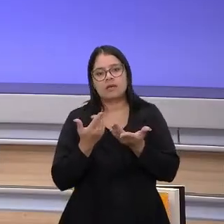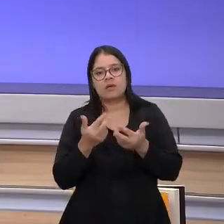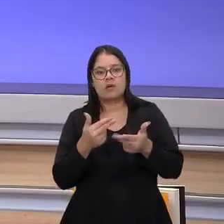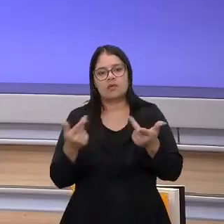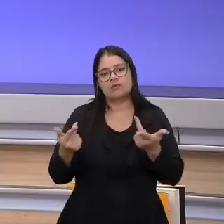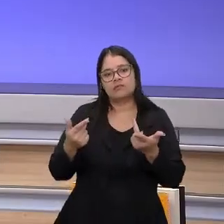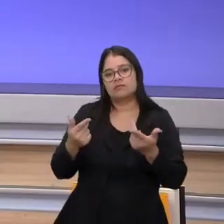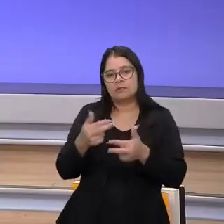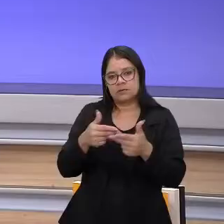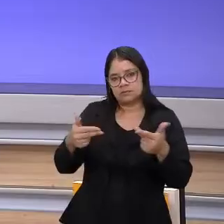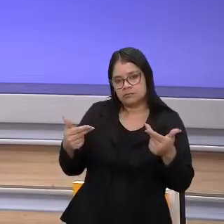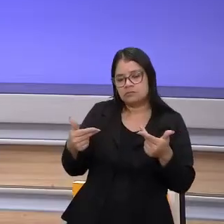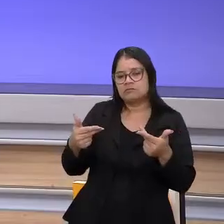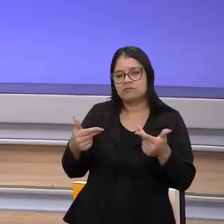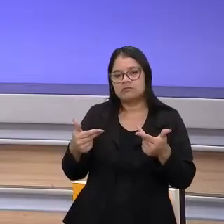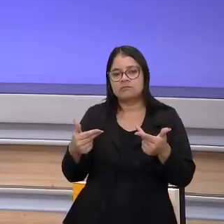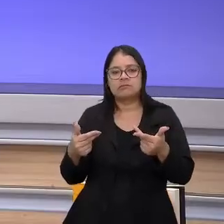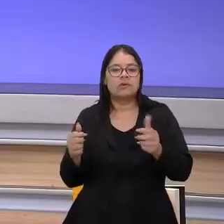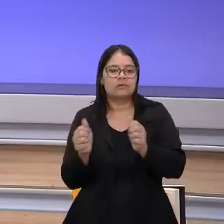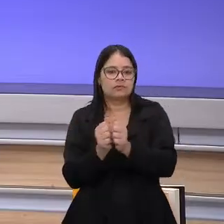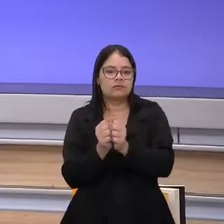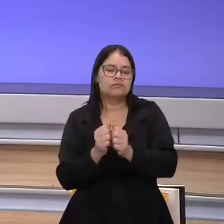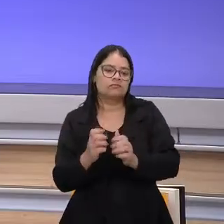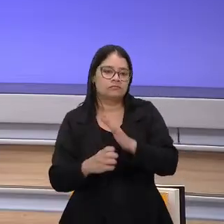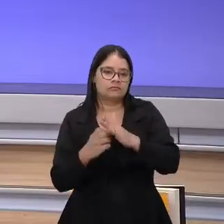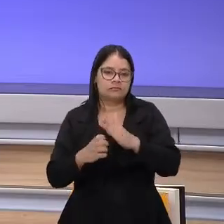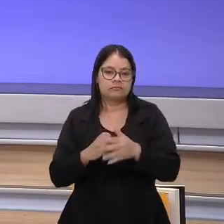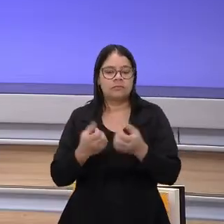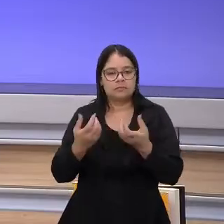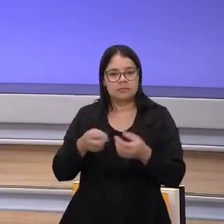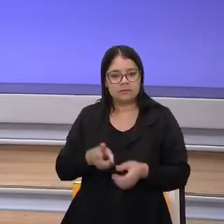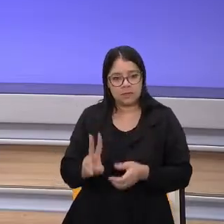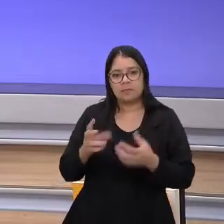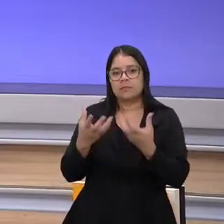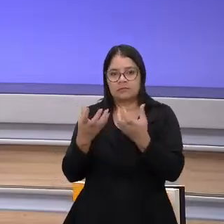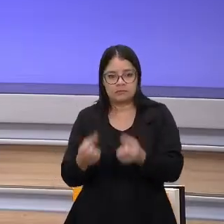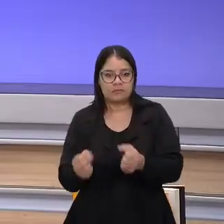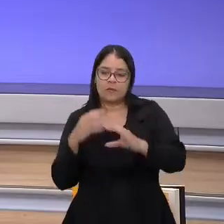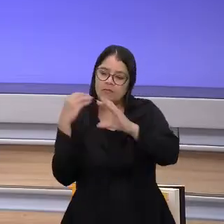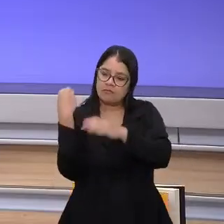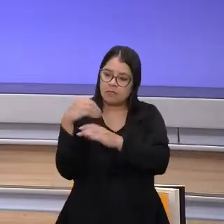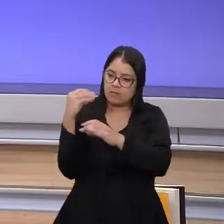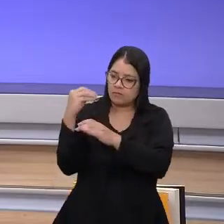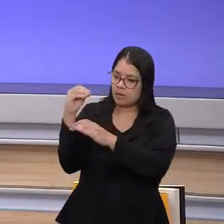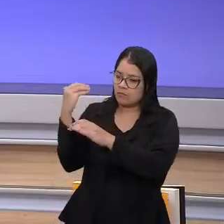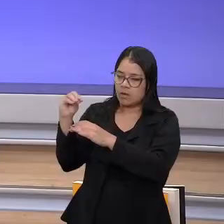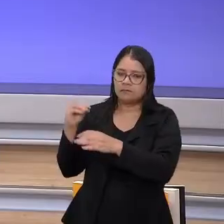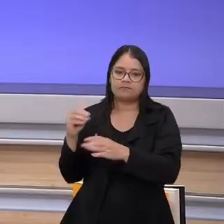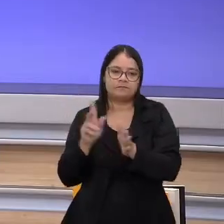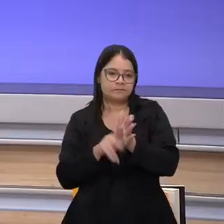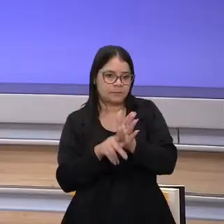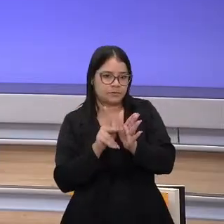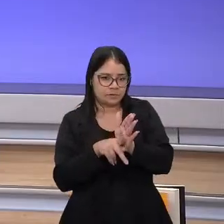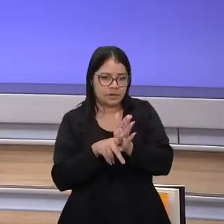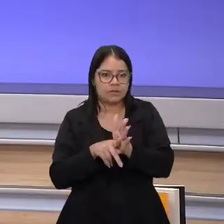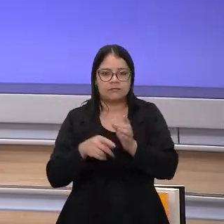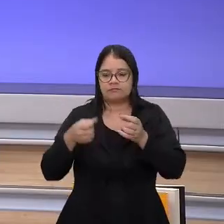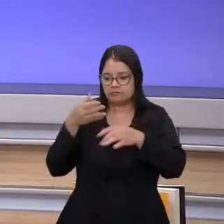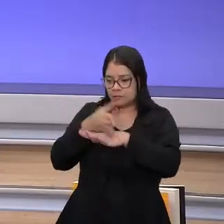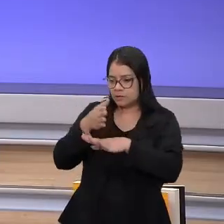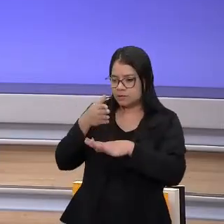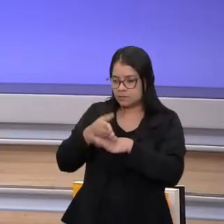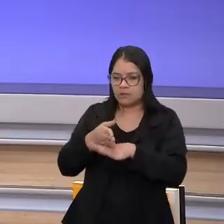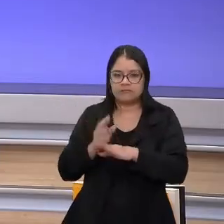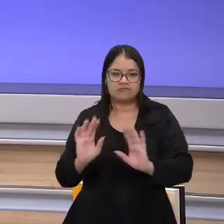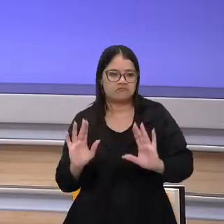gente. Sempre vai estar recebendo via e-mail as nossas programações, sempre irá estar participando